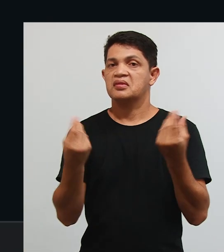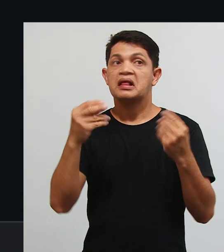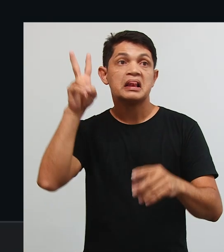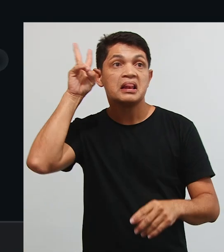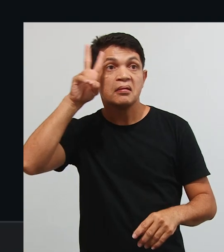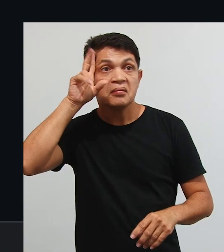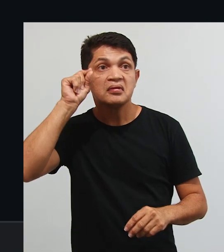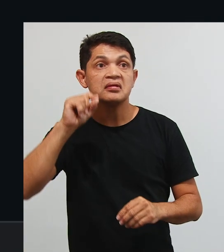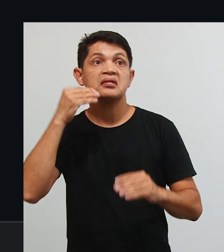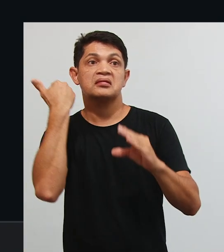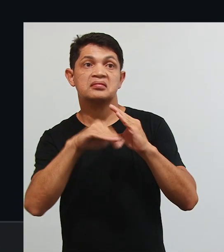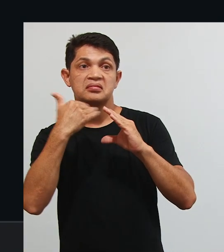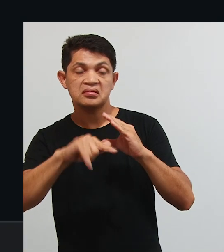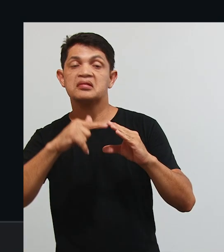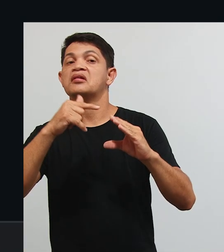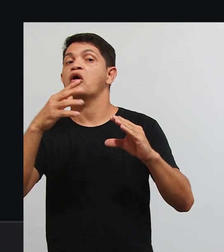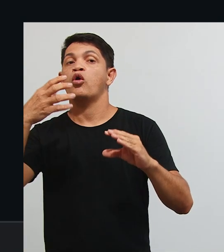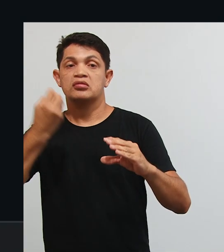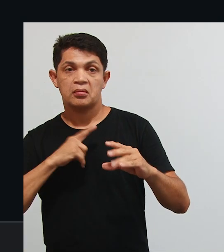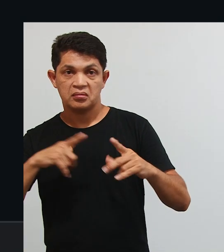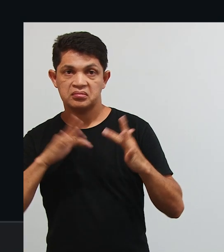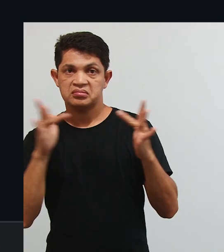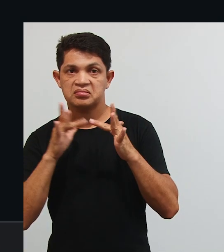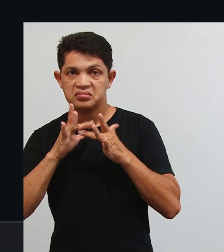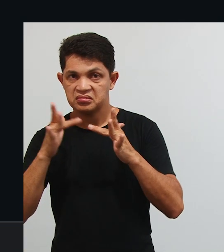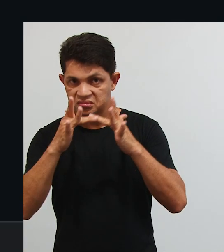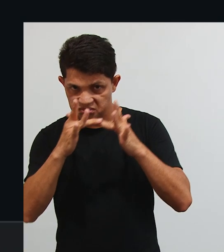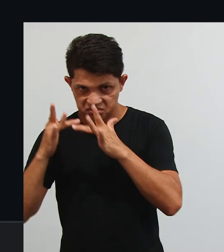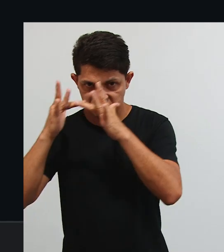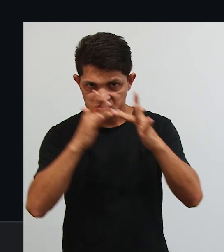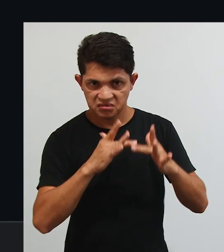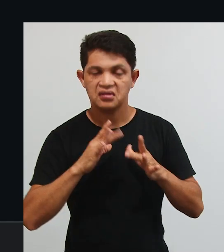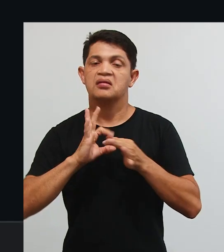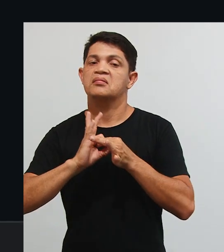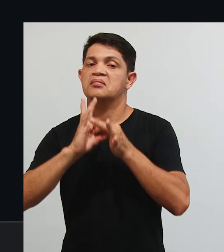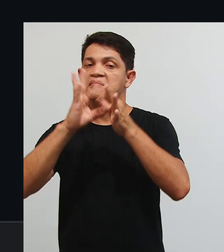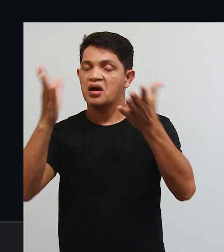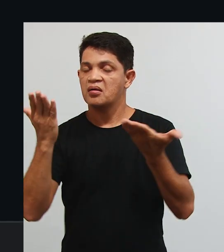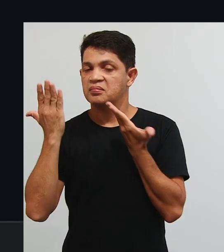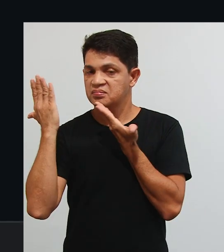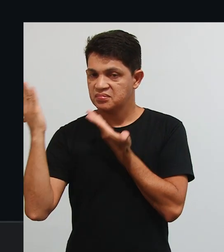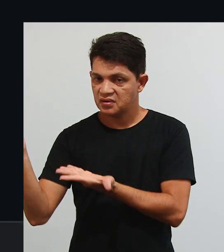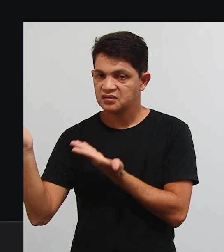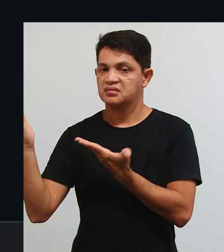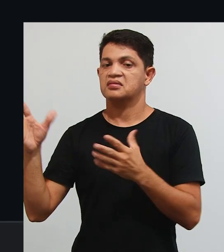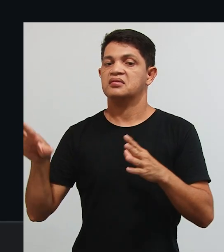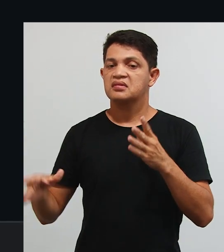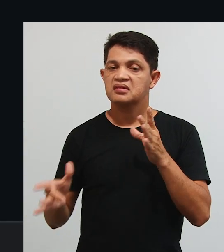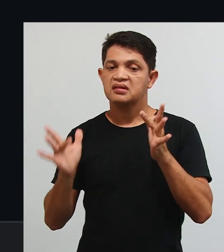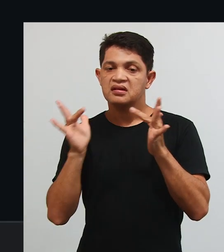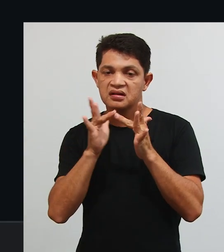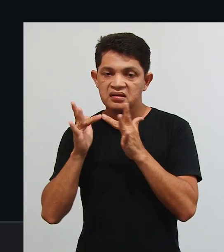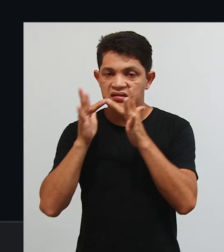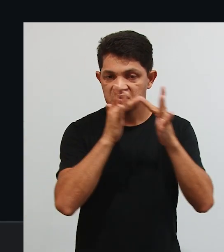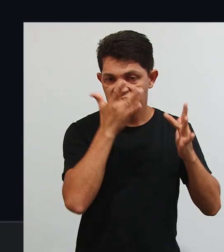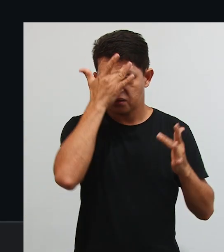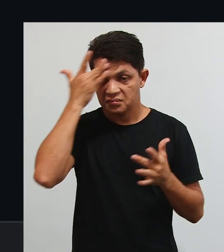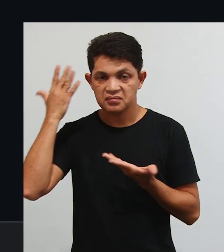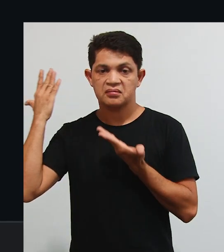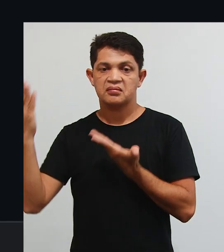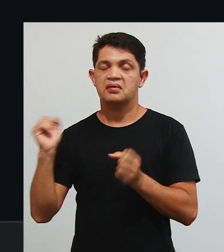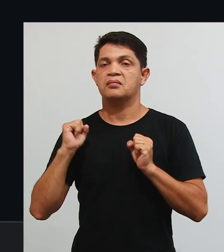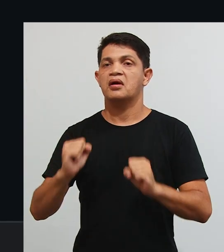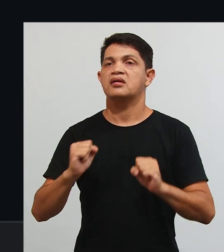o Lattes quanto o e-mail dos professores estão disponíveis no ambiente virtual para que você estabeleça os contatos que você achar